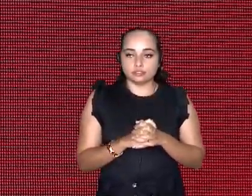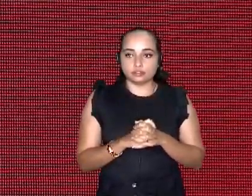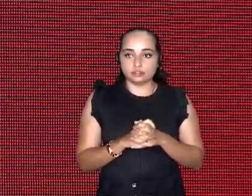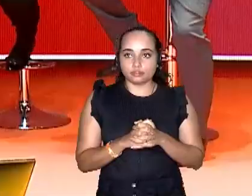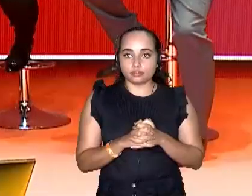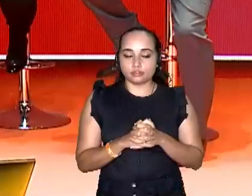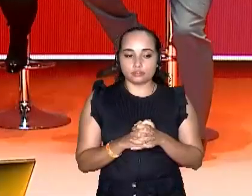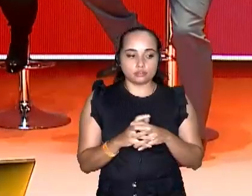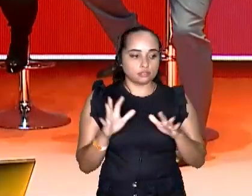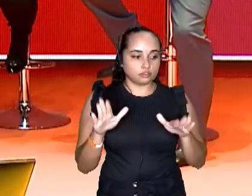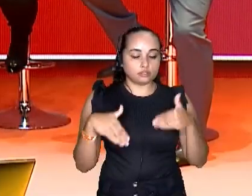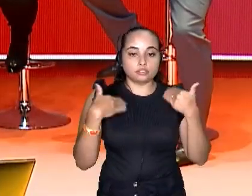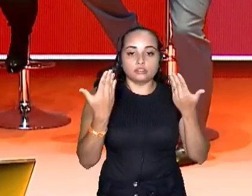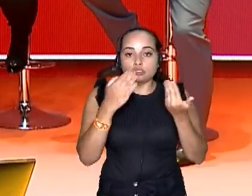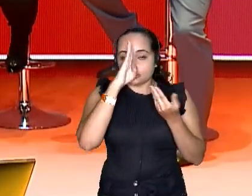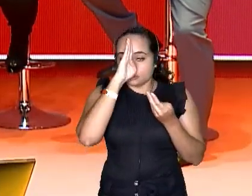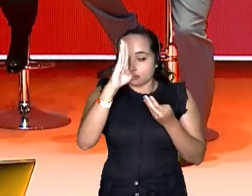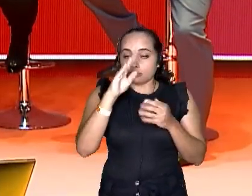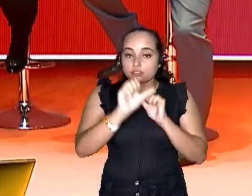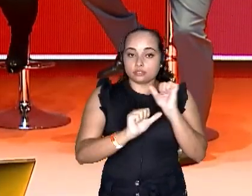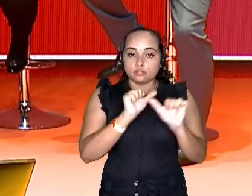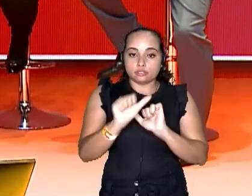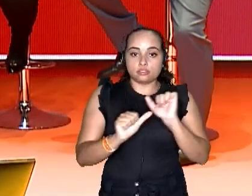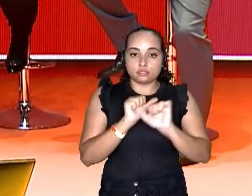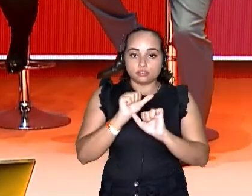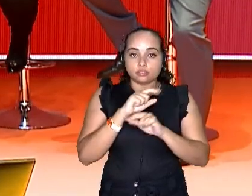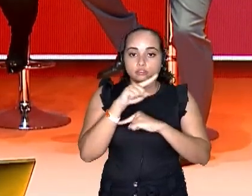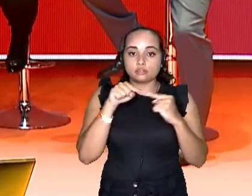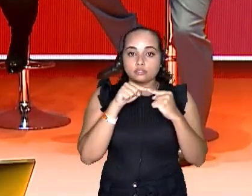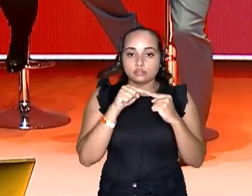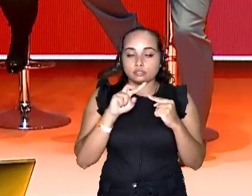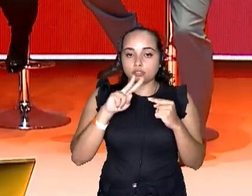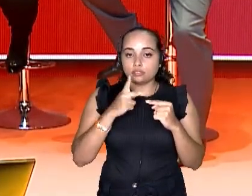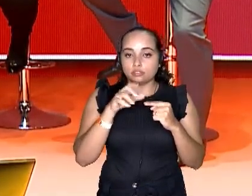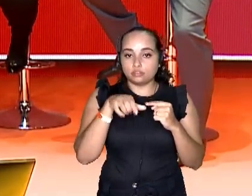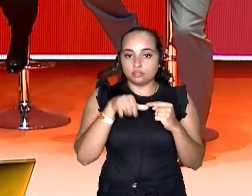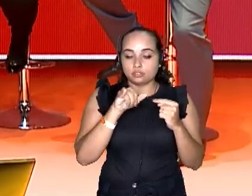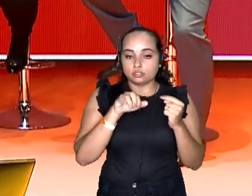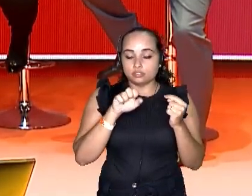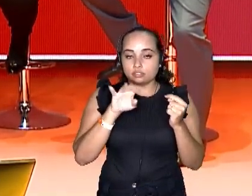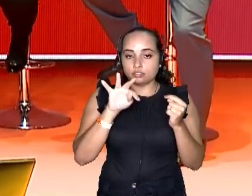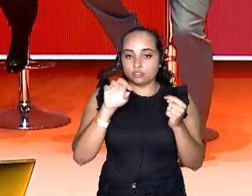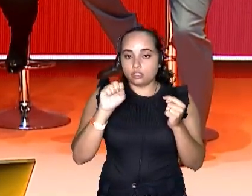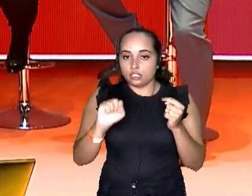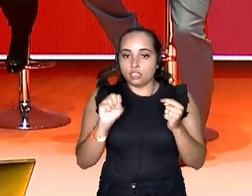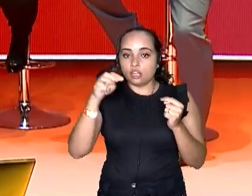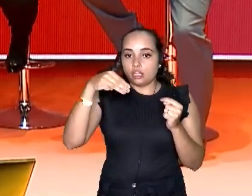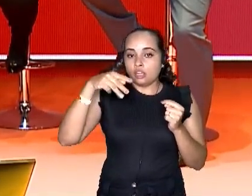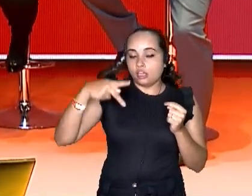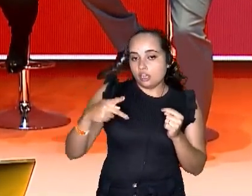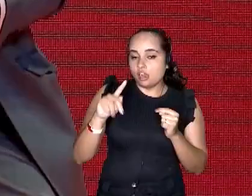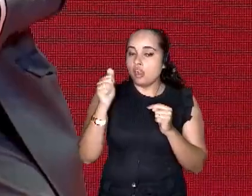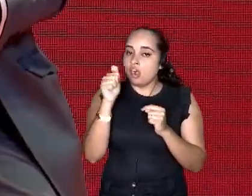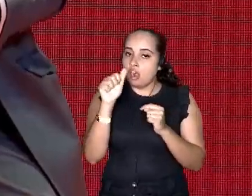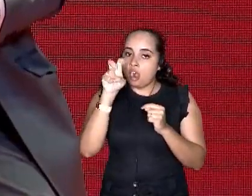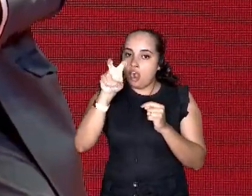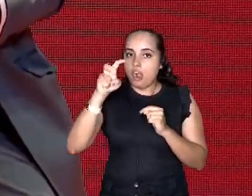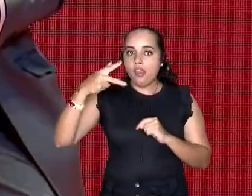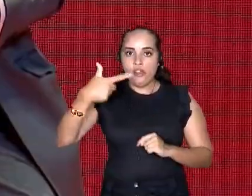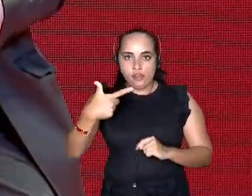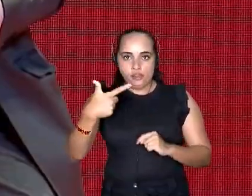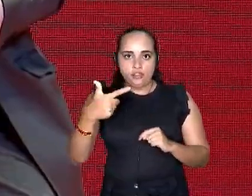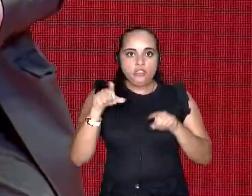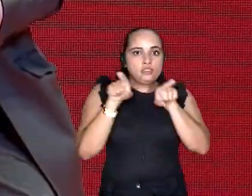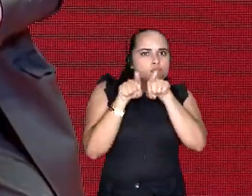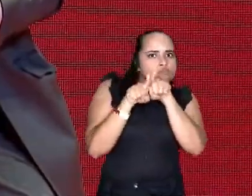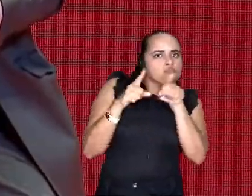Oi, Durval. quais as principais mudanças no que se refere a royalties após a MP 1152? Não